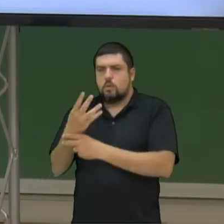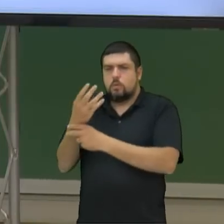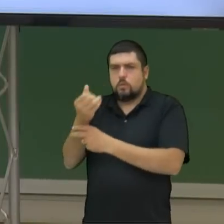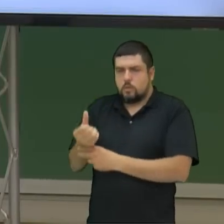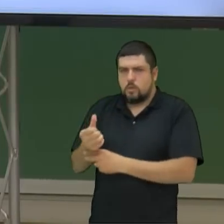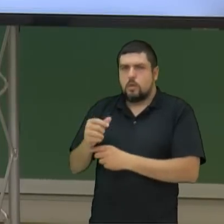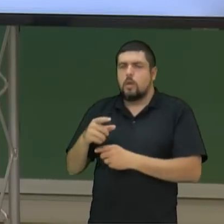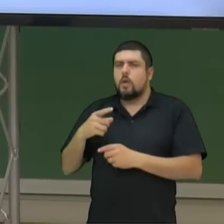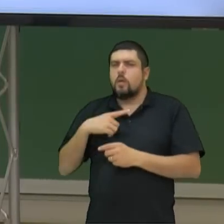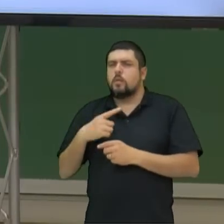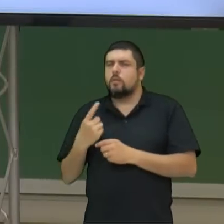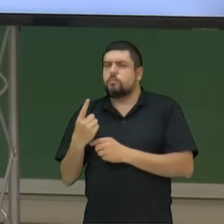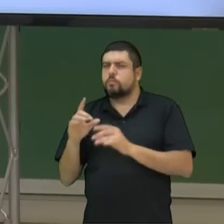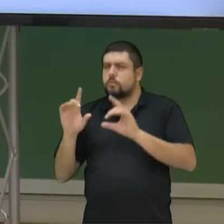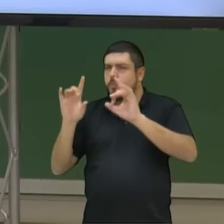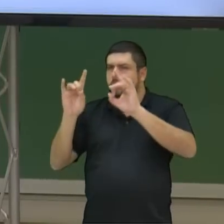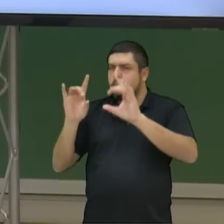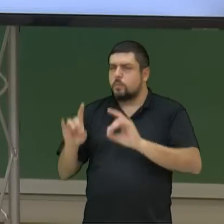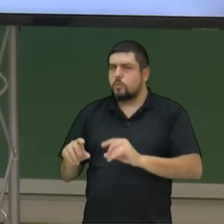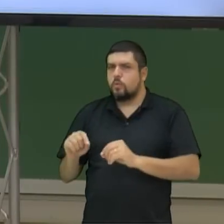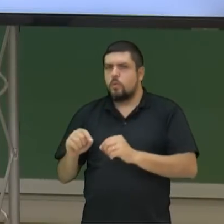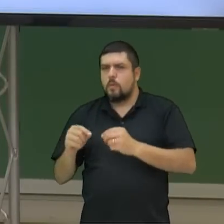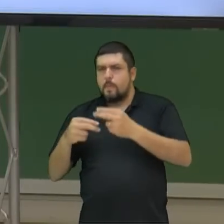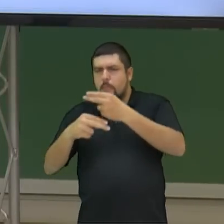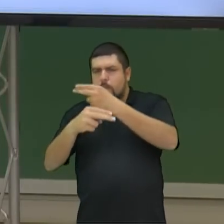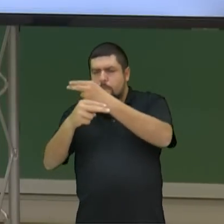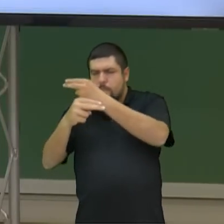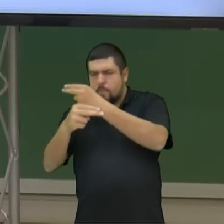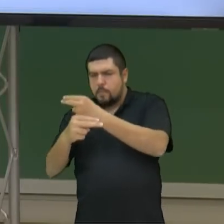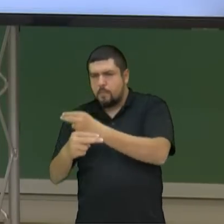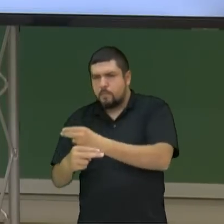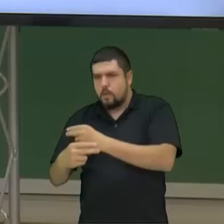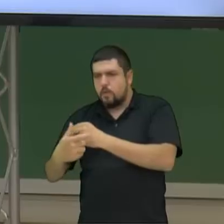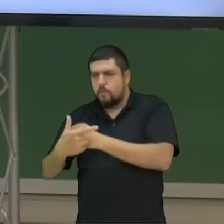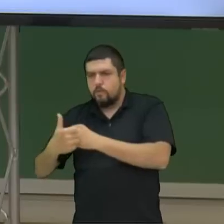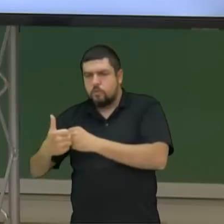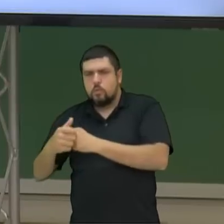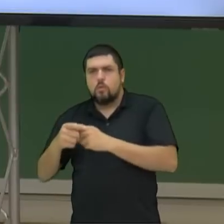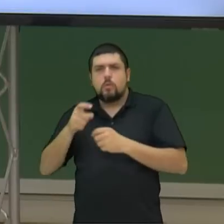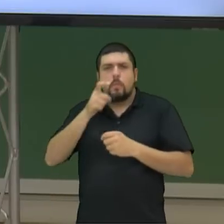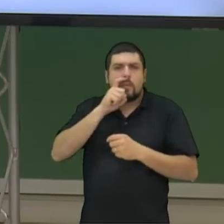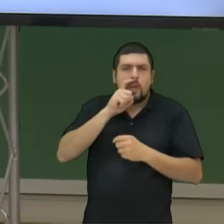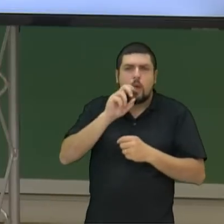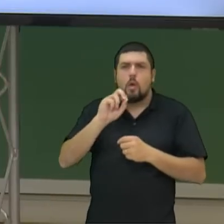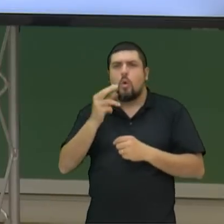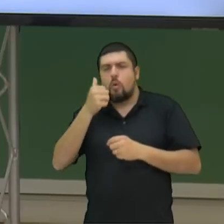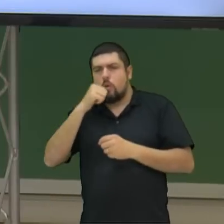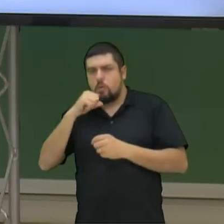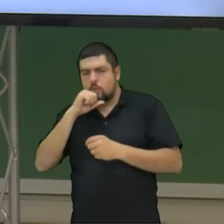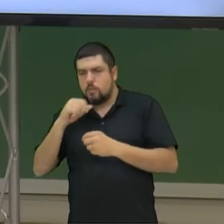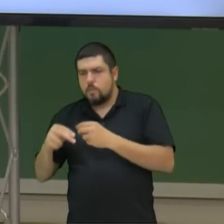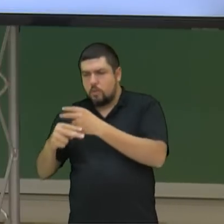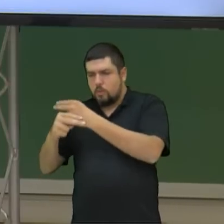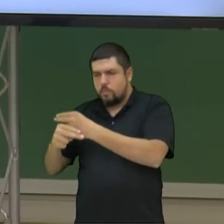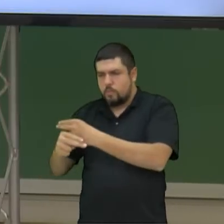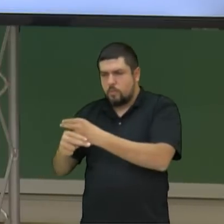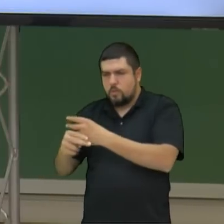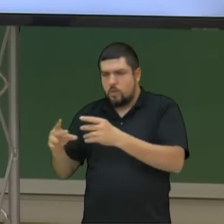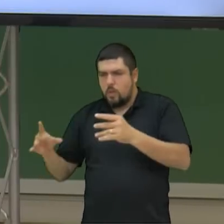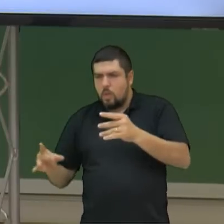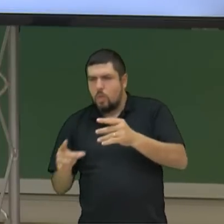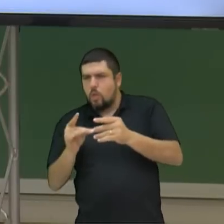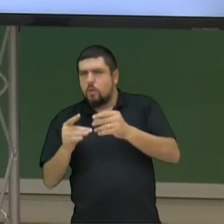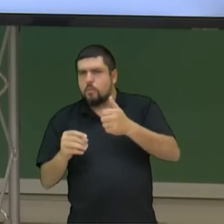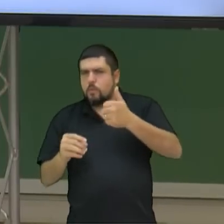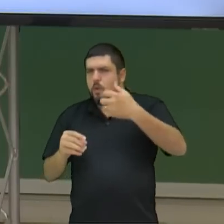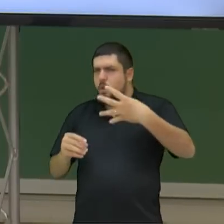caso especial em que um cromossomo 21, ou do pai ou da mãe, acaba se grudando, se ligando no cromossomo 14? E que a gente